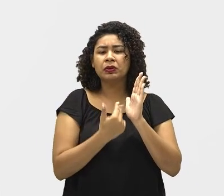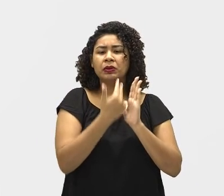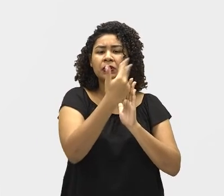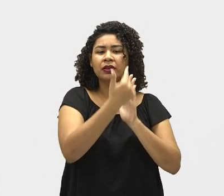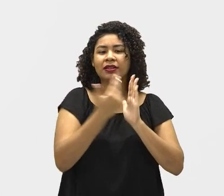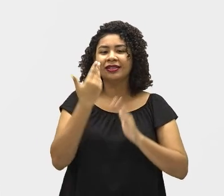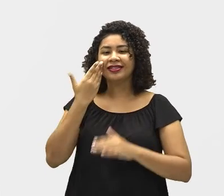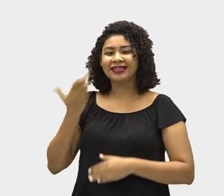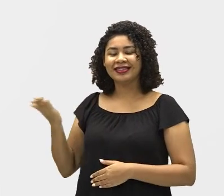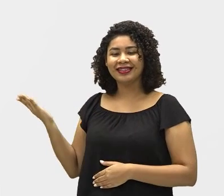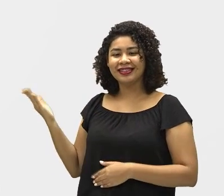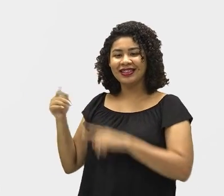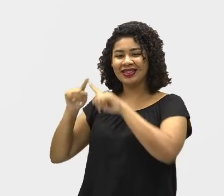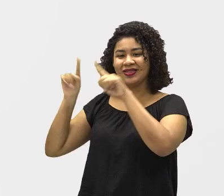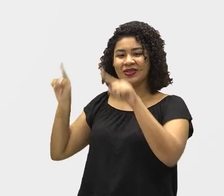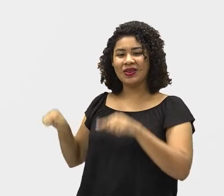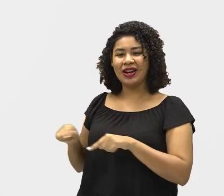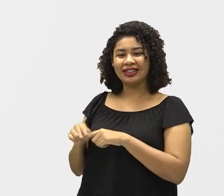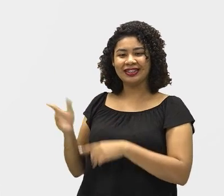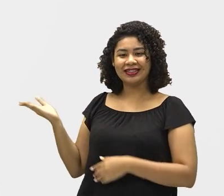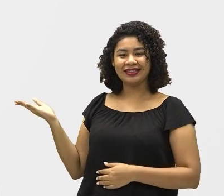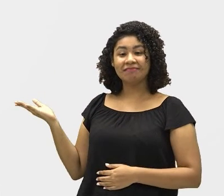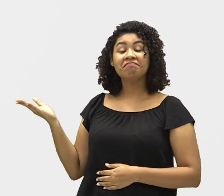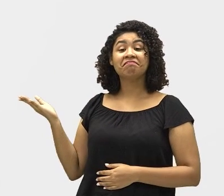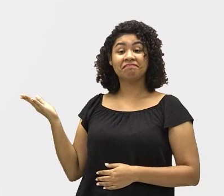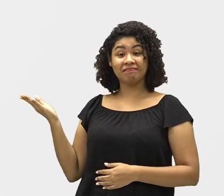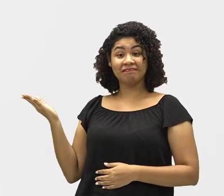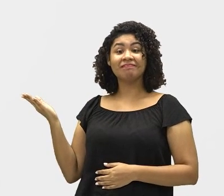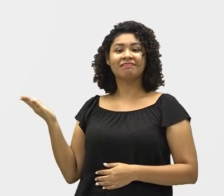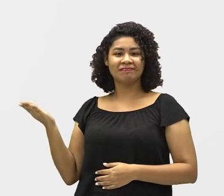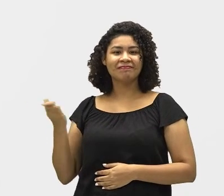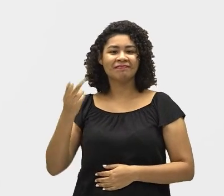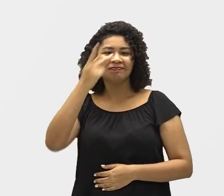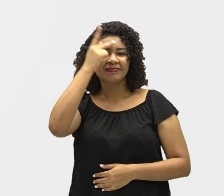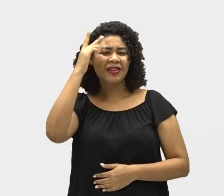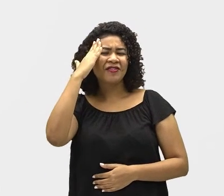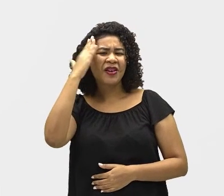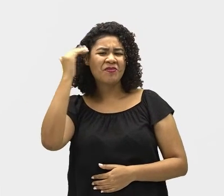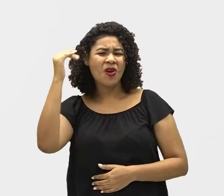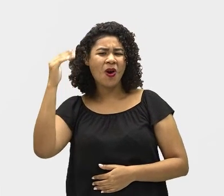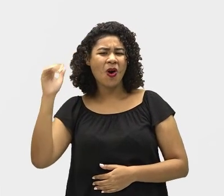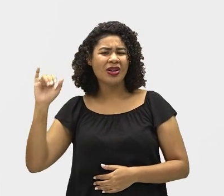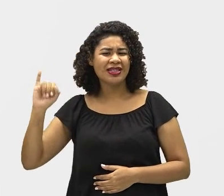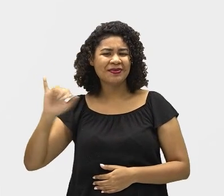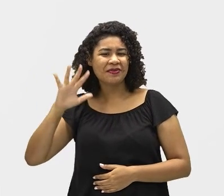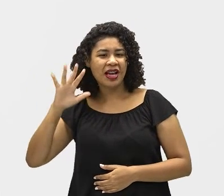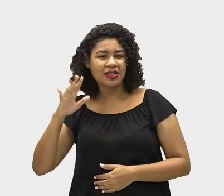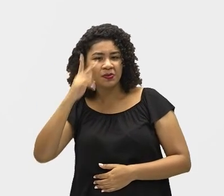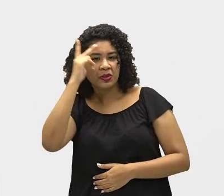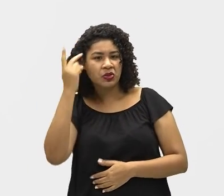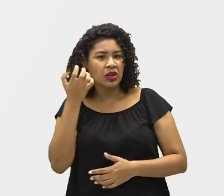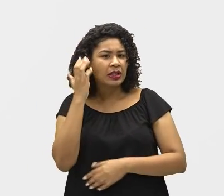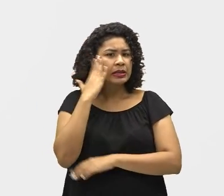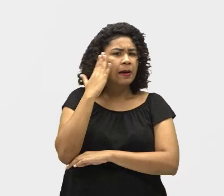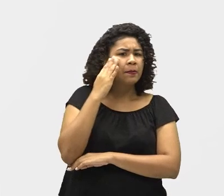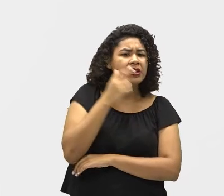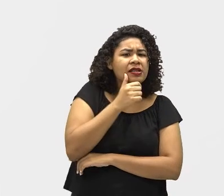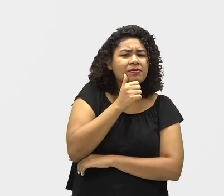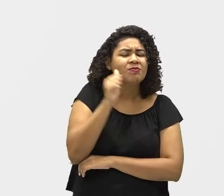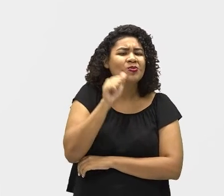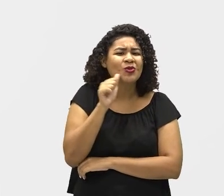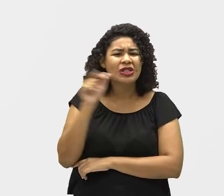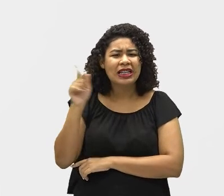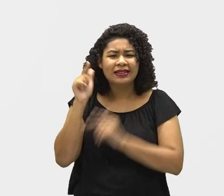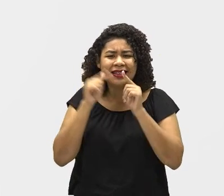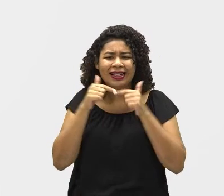enigmático, tá? Que muita gente não quer saber se de fato se ela tá rindo, se ela não tava, o que que ela viu, que ela faz